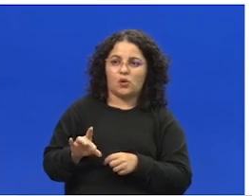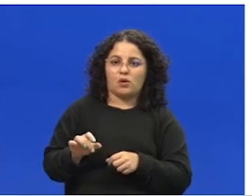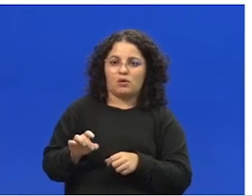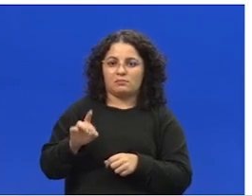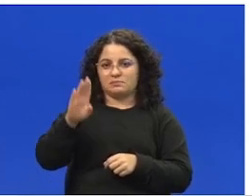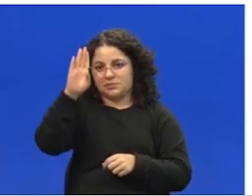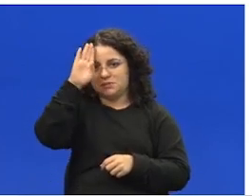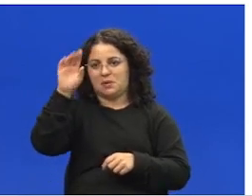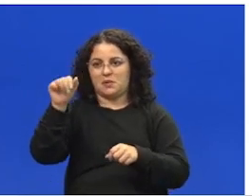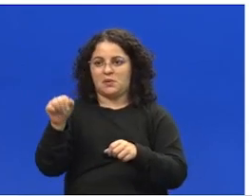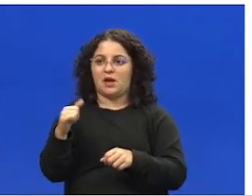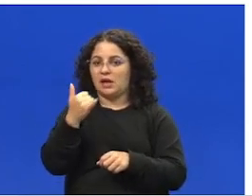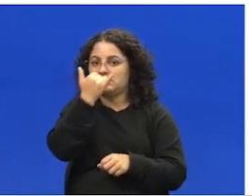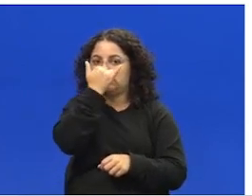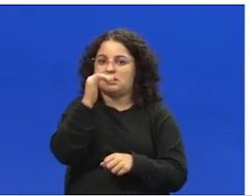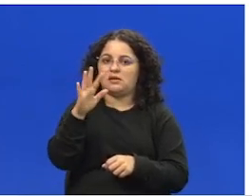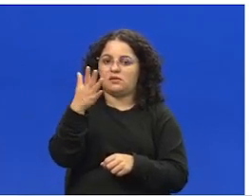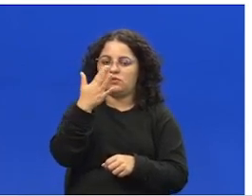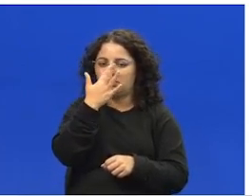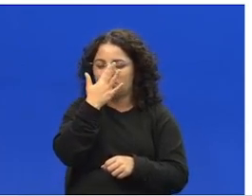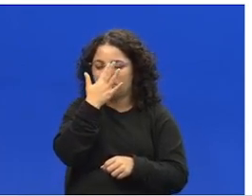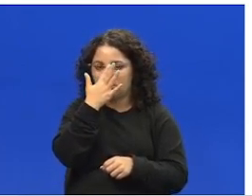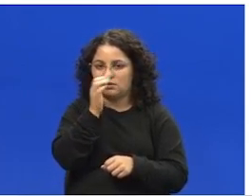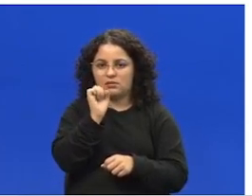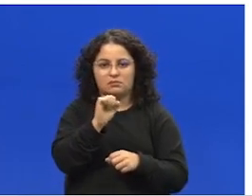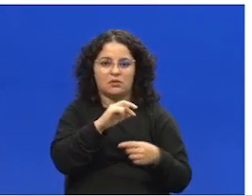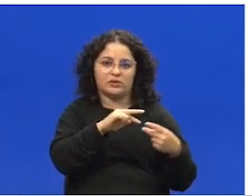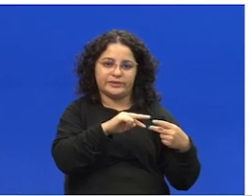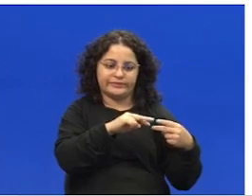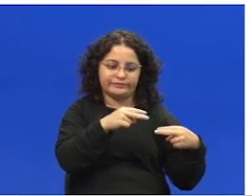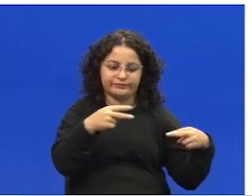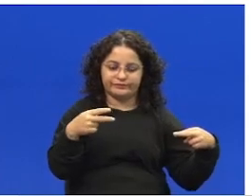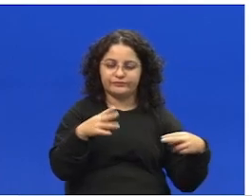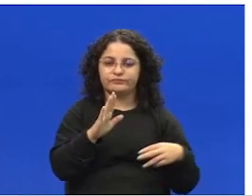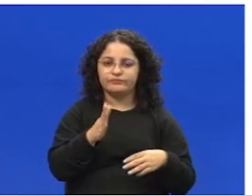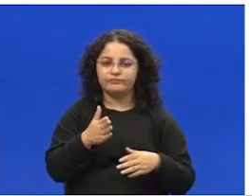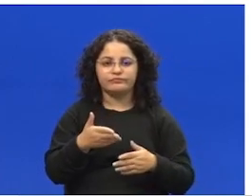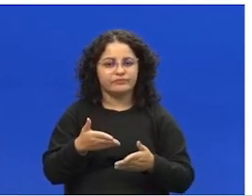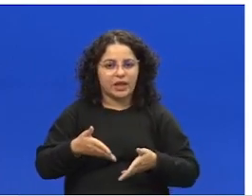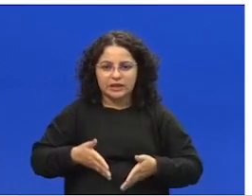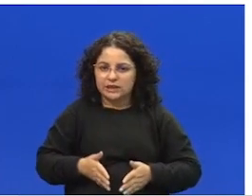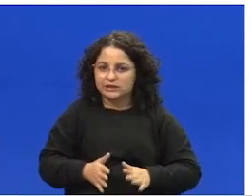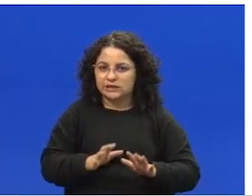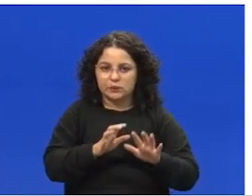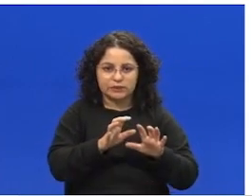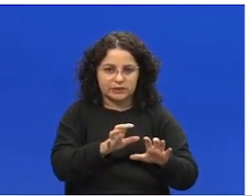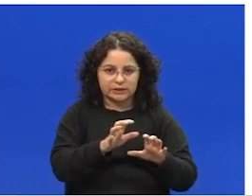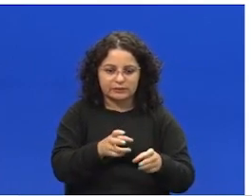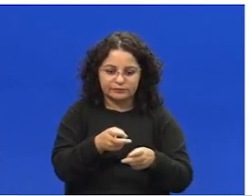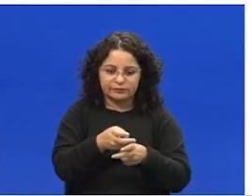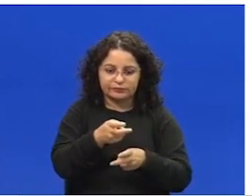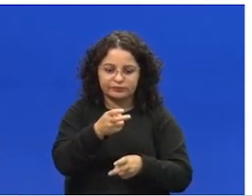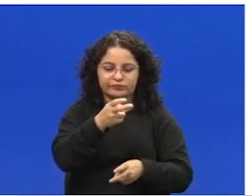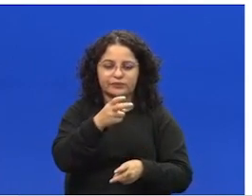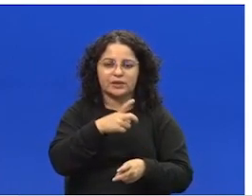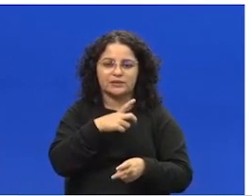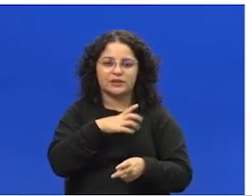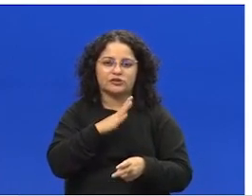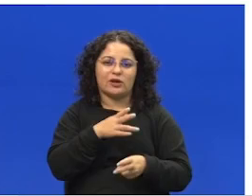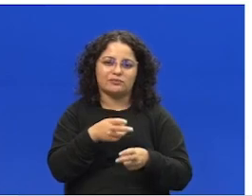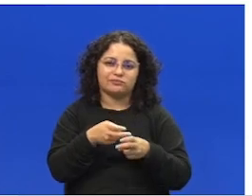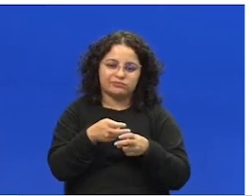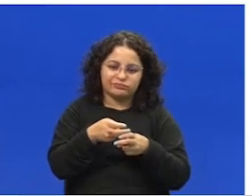traumática. Ela pode ser de origem congênita, quando eu já tenho uma má formação das facetas articulares